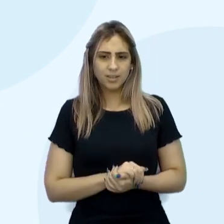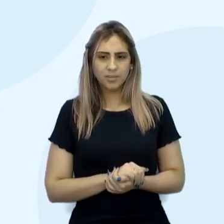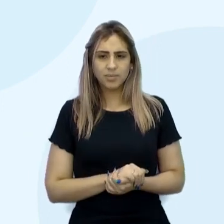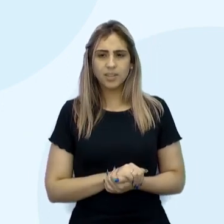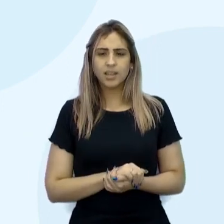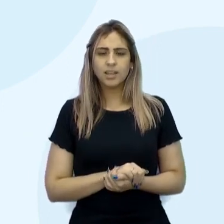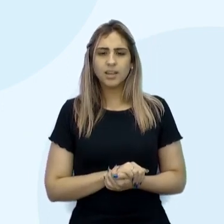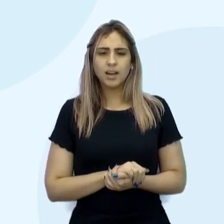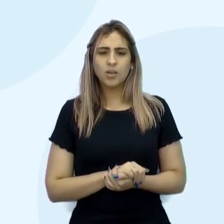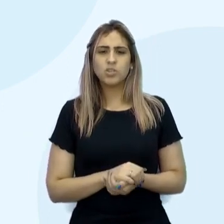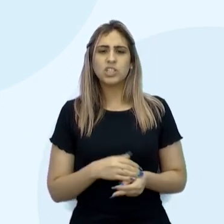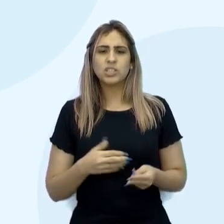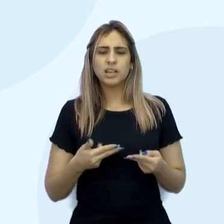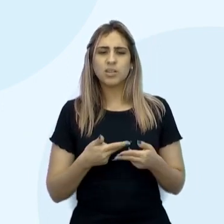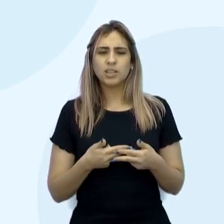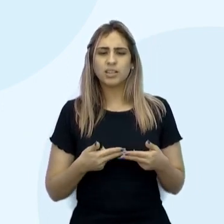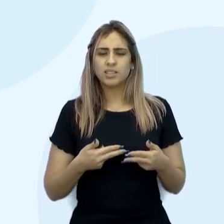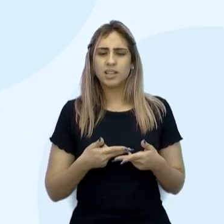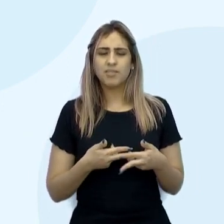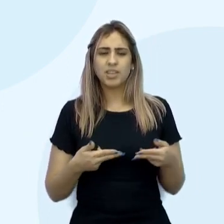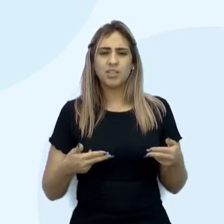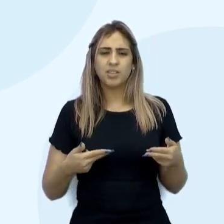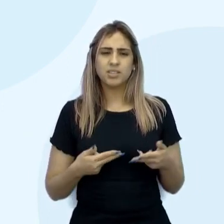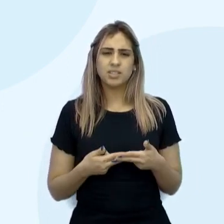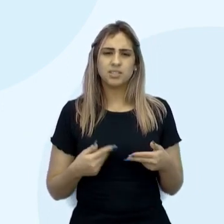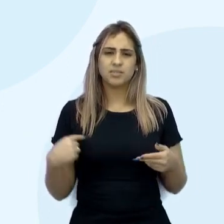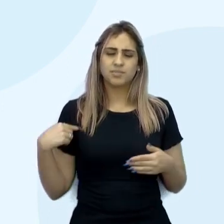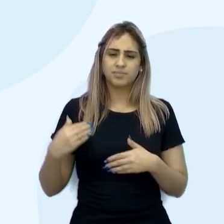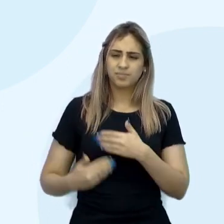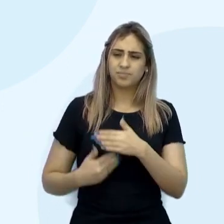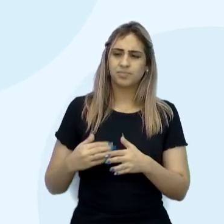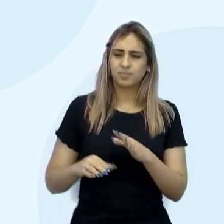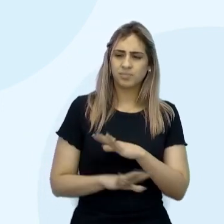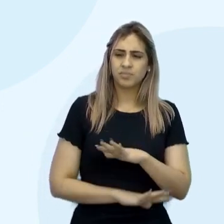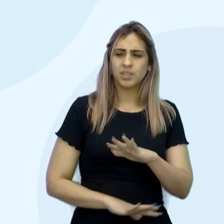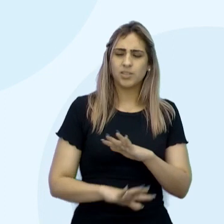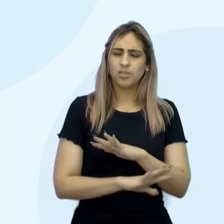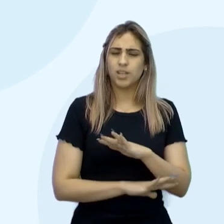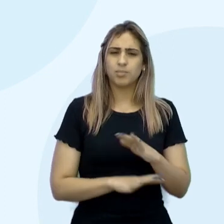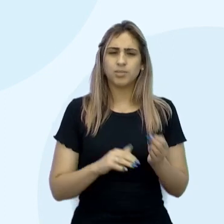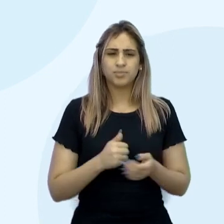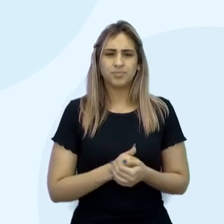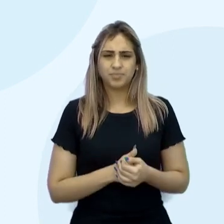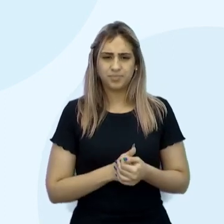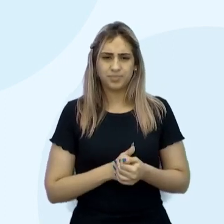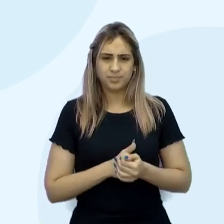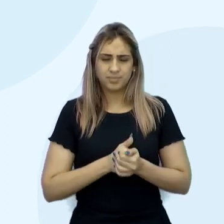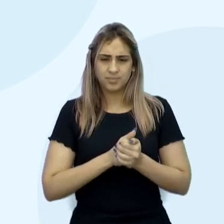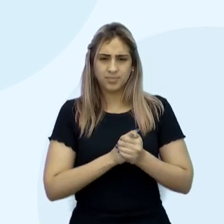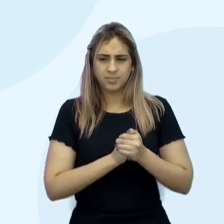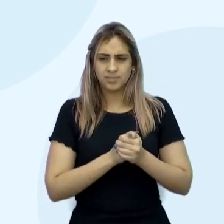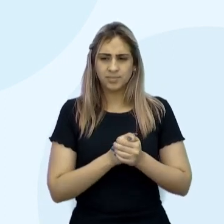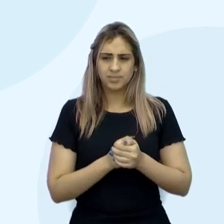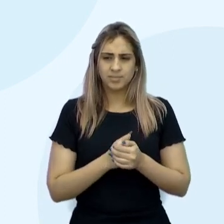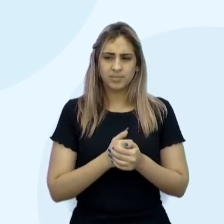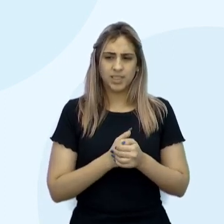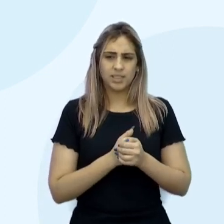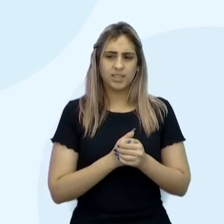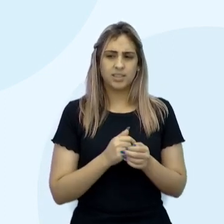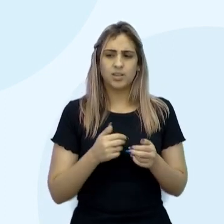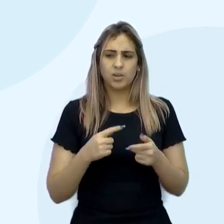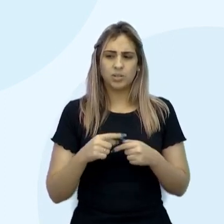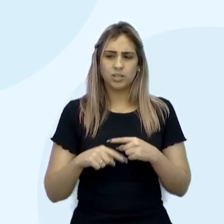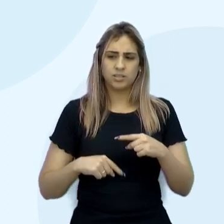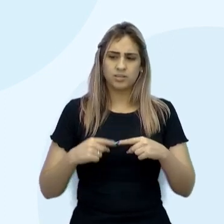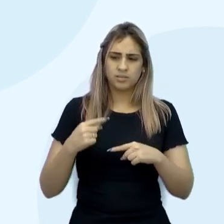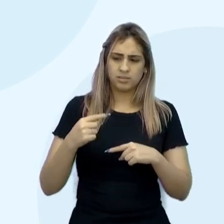estamos aí em pleno século 21, né? Não aconteceu o bug do milênio, né? Aquela coisa que no ano 2000 ia travar tudo, né? Ia